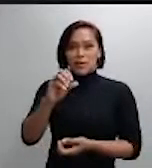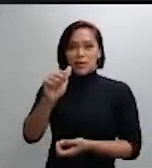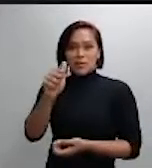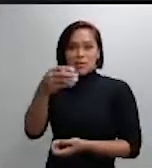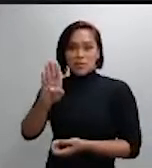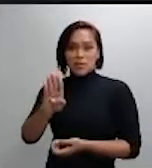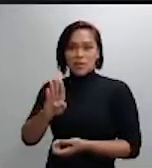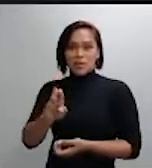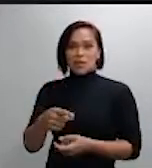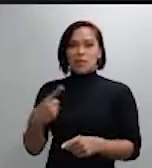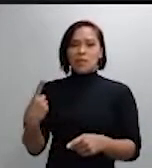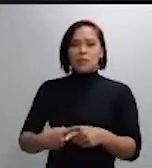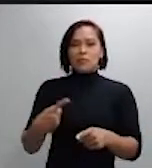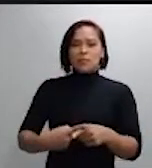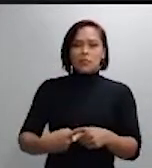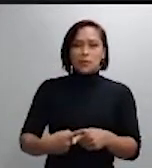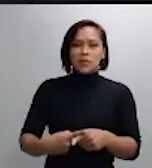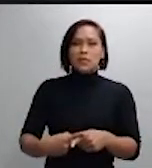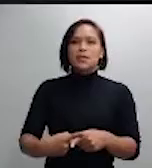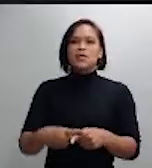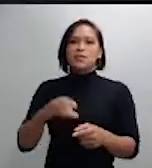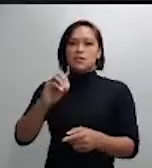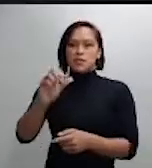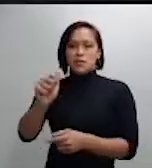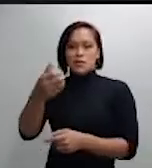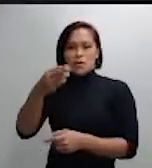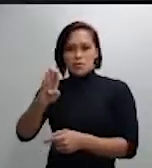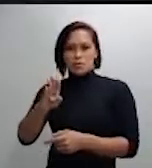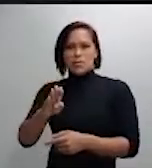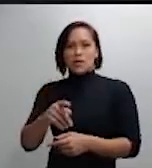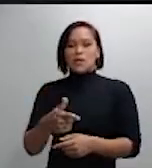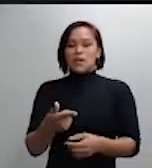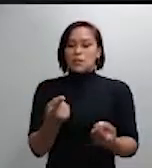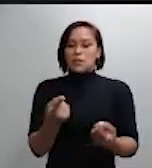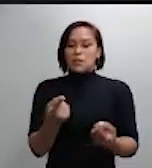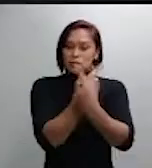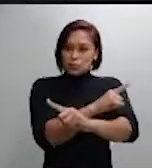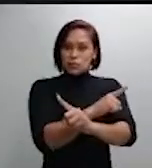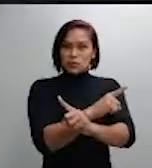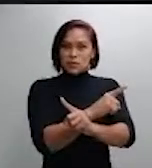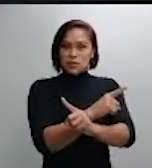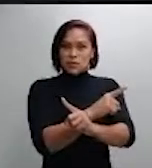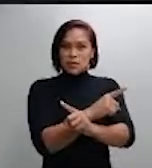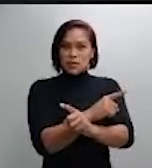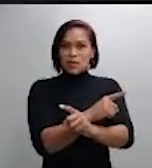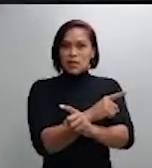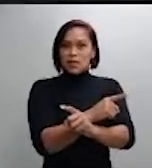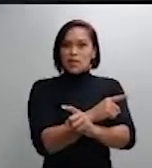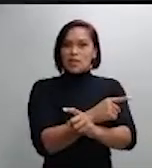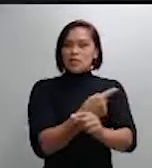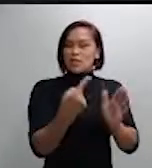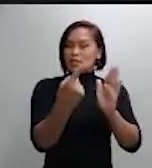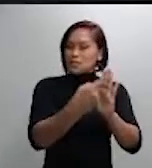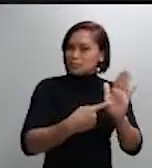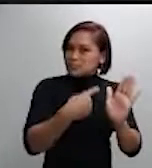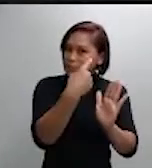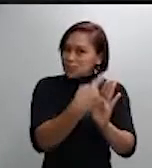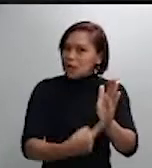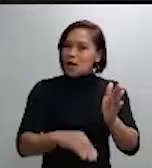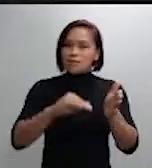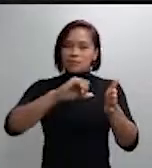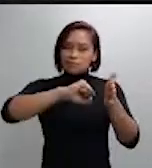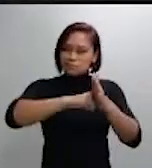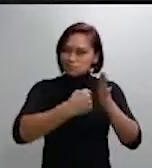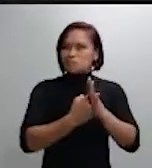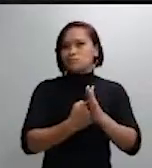a Advocacia Geral da União tivesse sido contrária a esse dispositivo, teria sido vetado. Então, fora feito